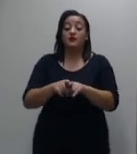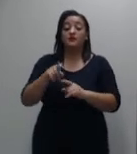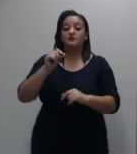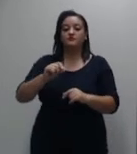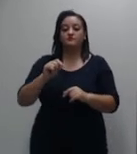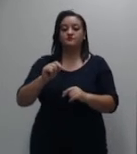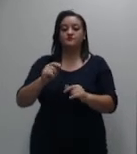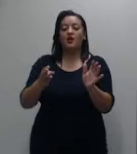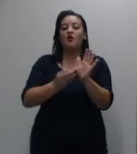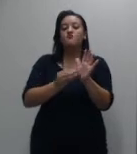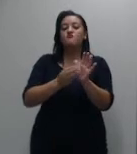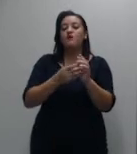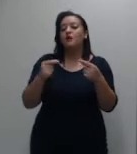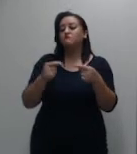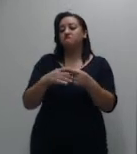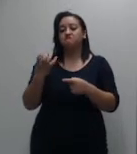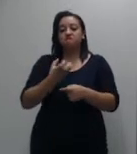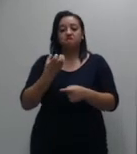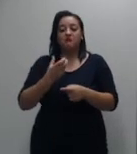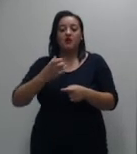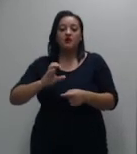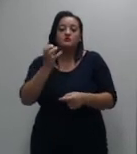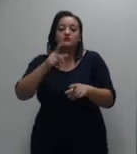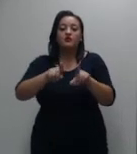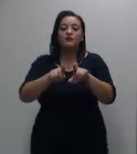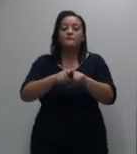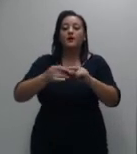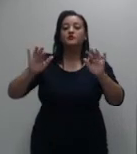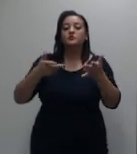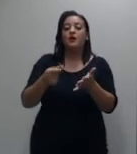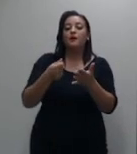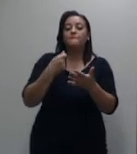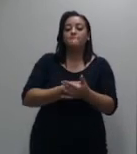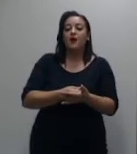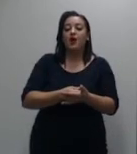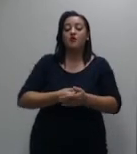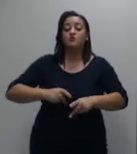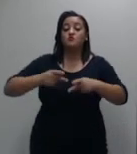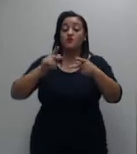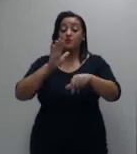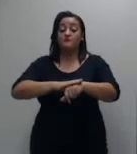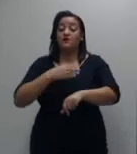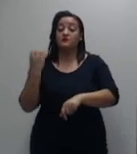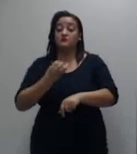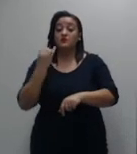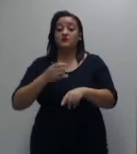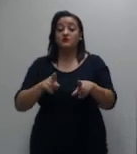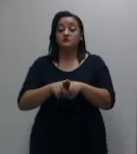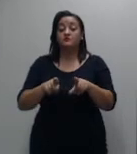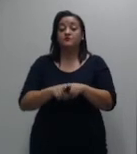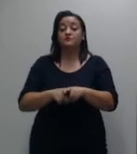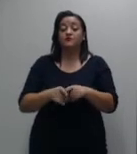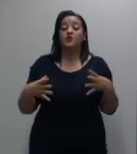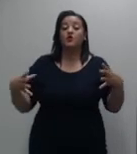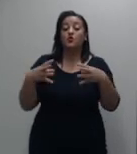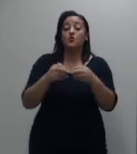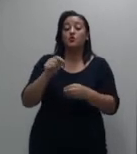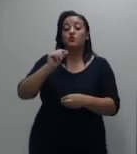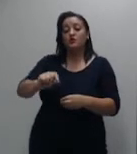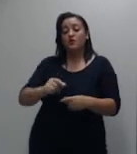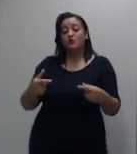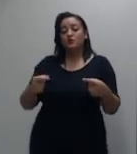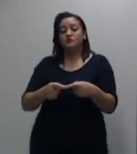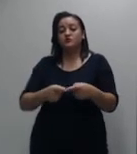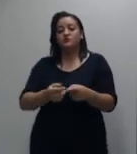falta de interesse pelo fato de ter sido já pago o valor principal e conclui-se que o propósito